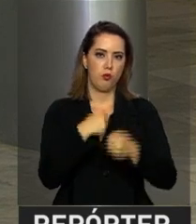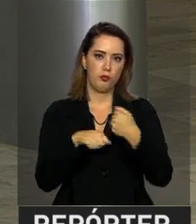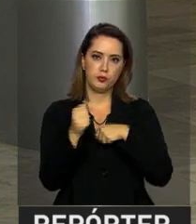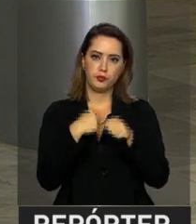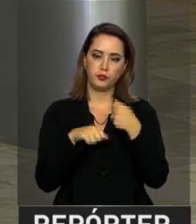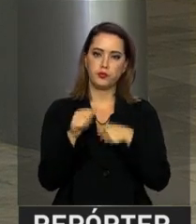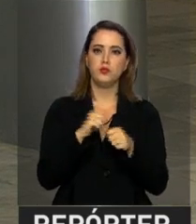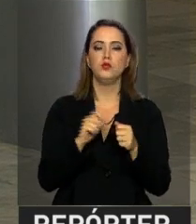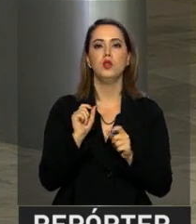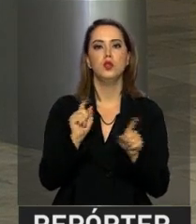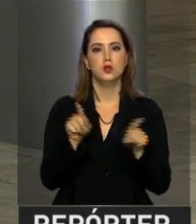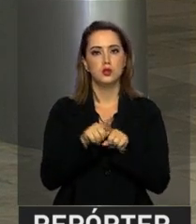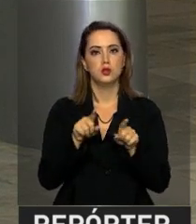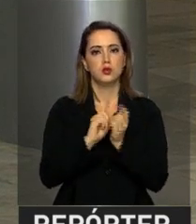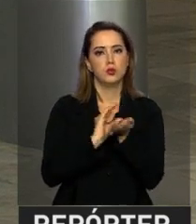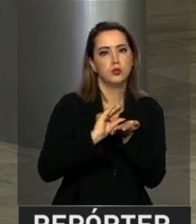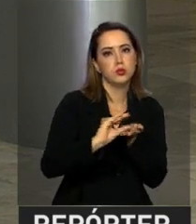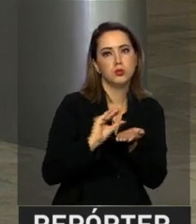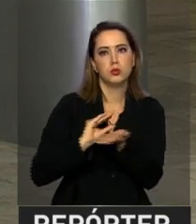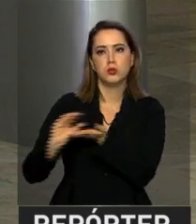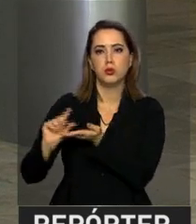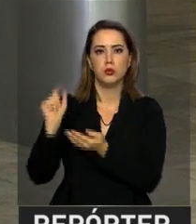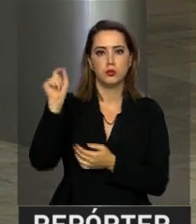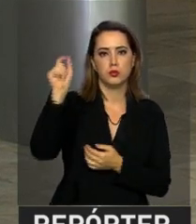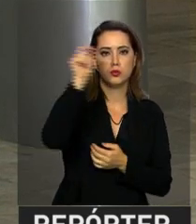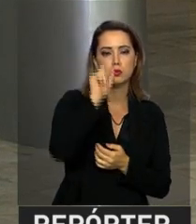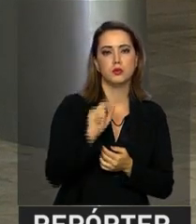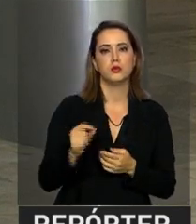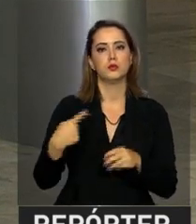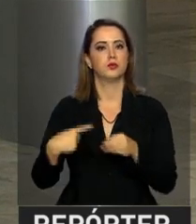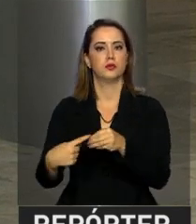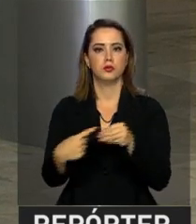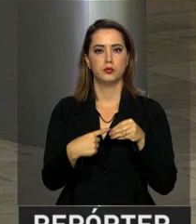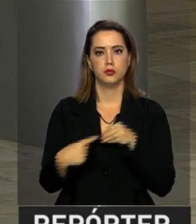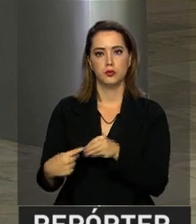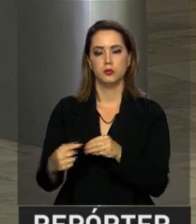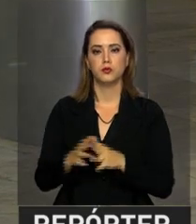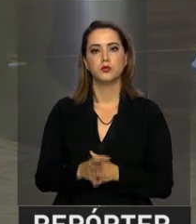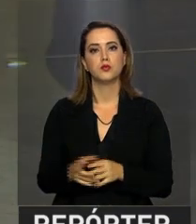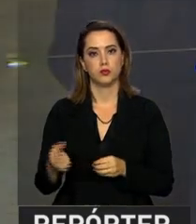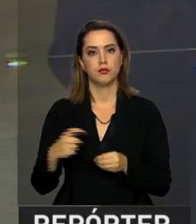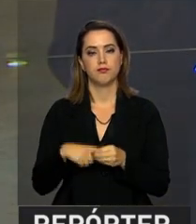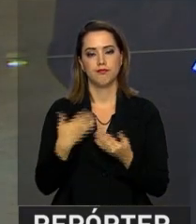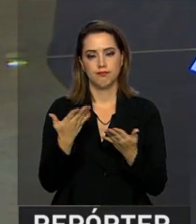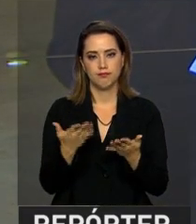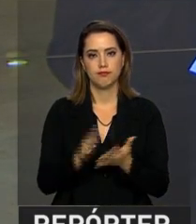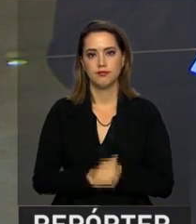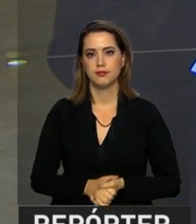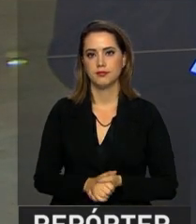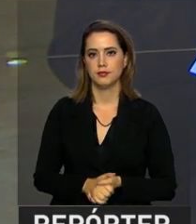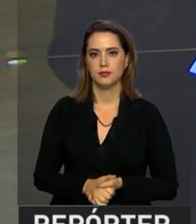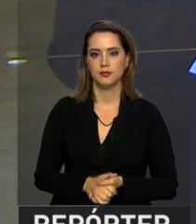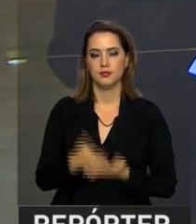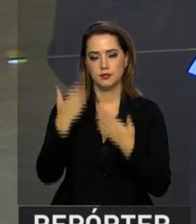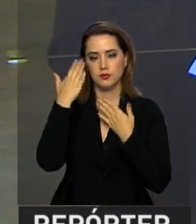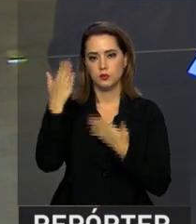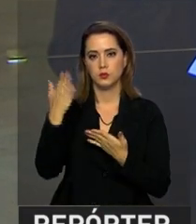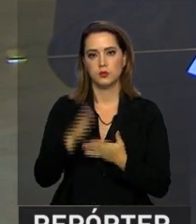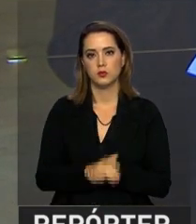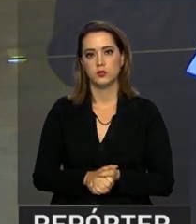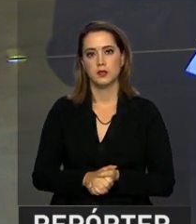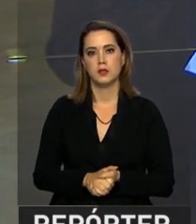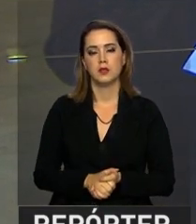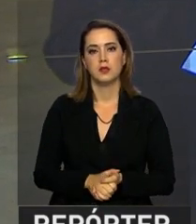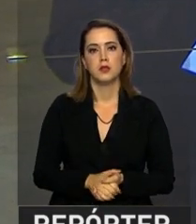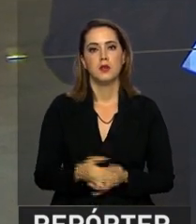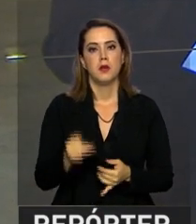fiscal e a transferência de recursos para estados e municípios Voltamos com você no estúdio Renata Obrigada Paulo pelas